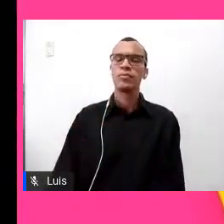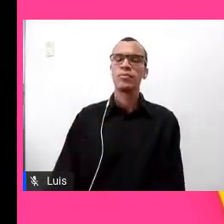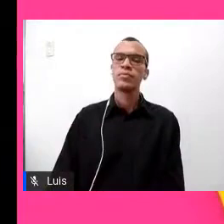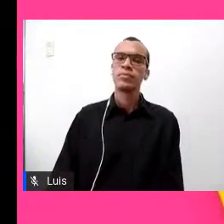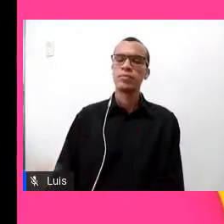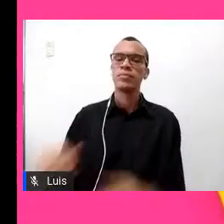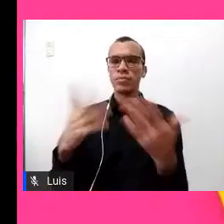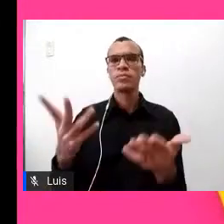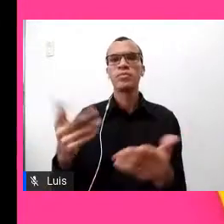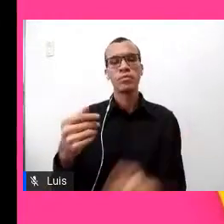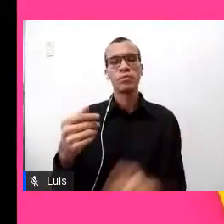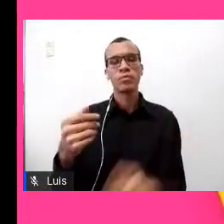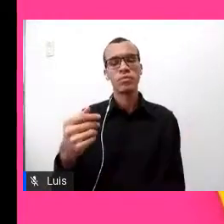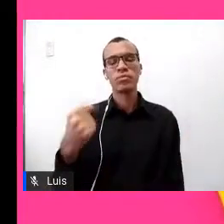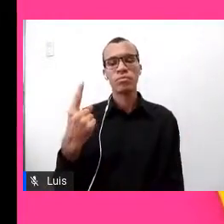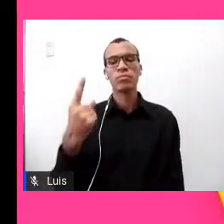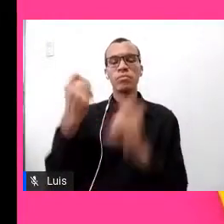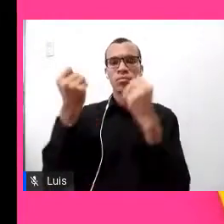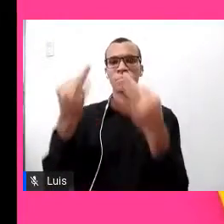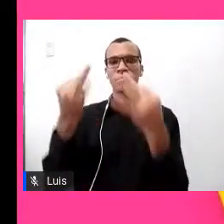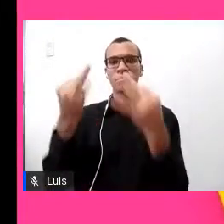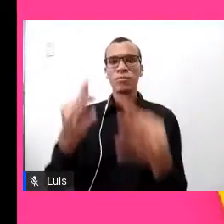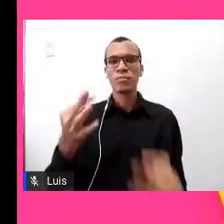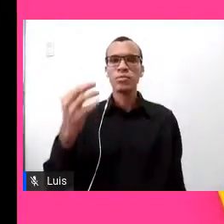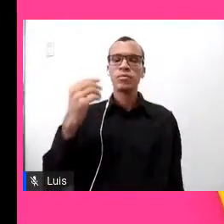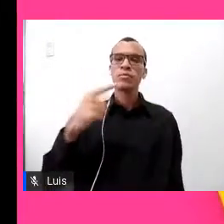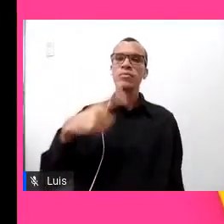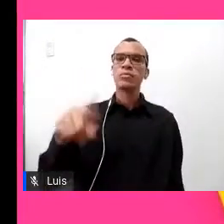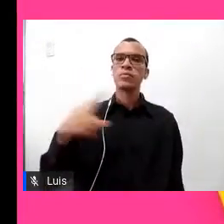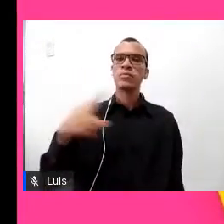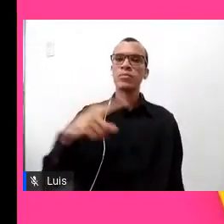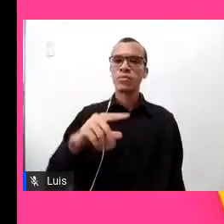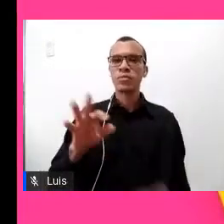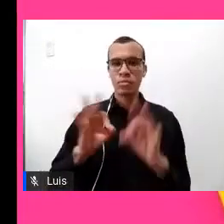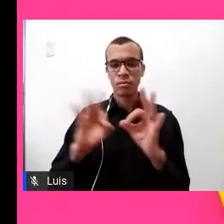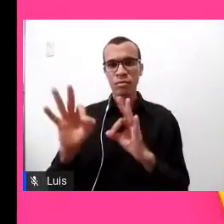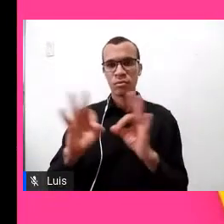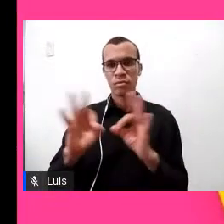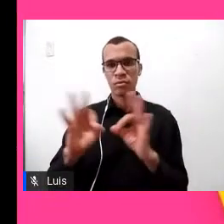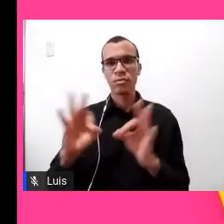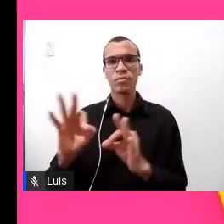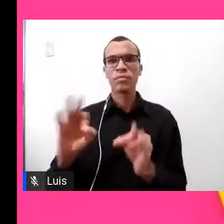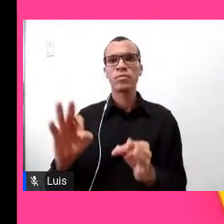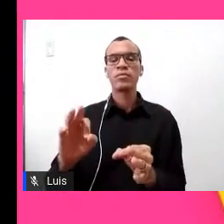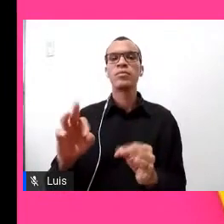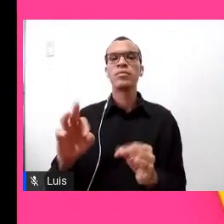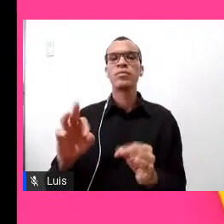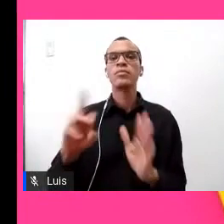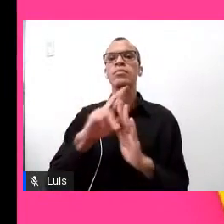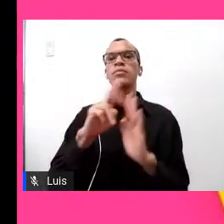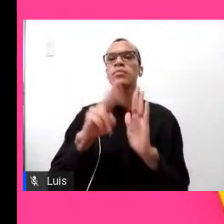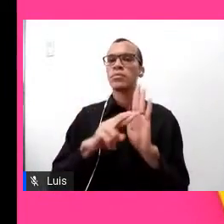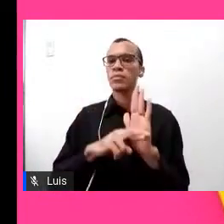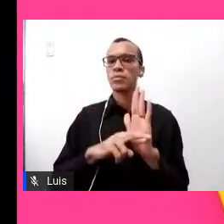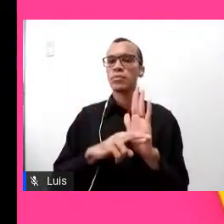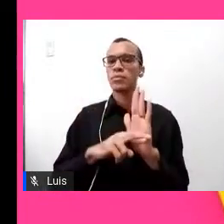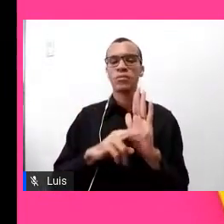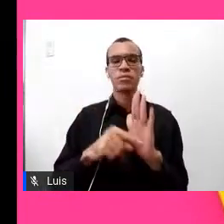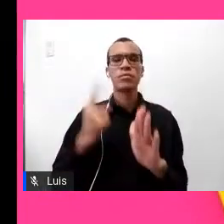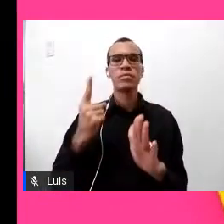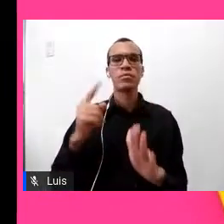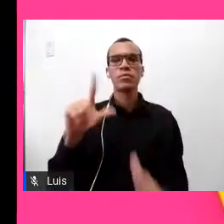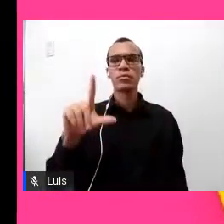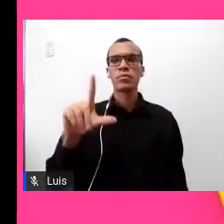um ponto, é o primeiro ponto que a gente constrói, que é a nossa regra de ouro. Então, o LED tem um